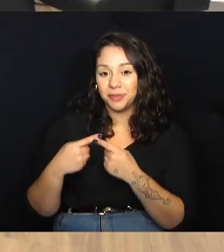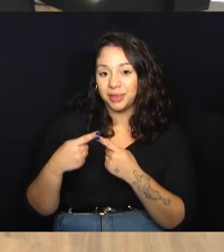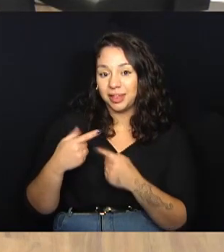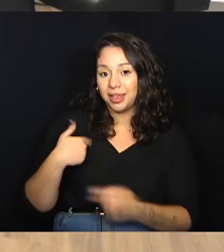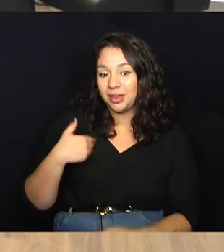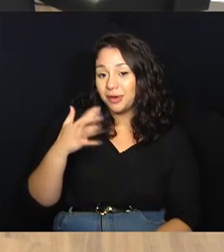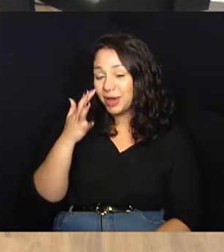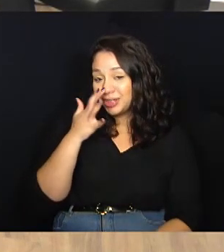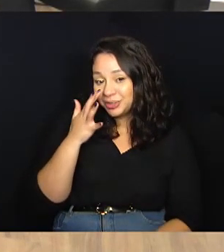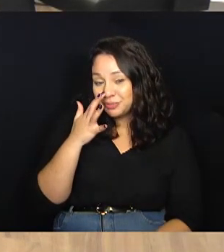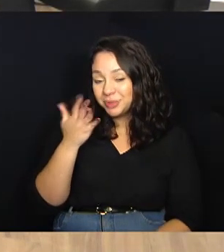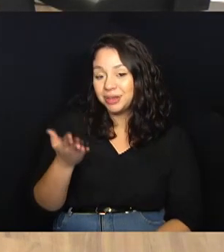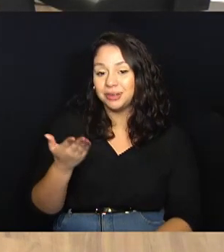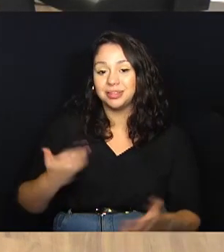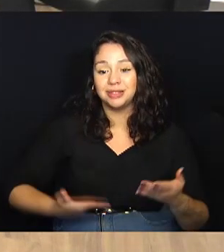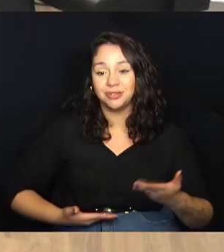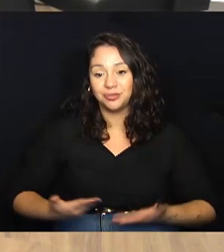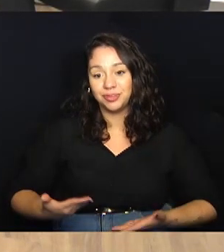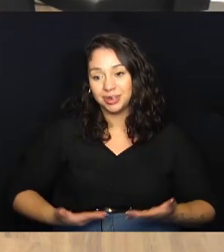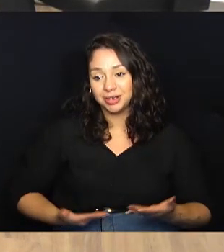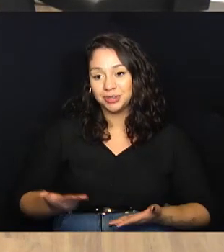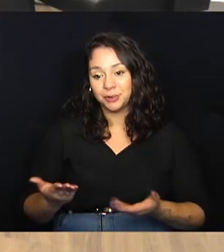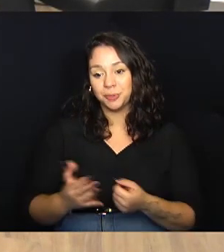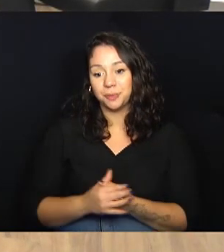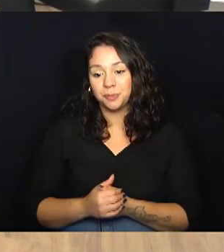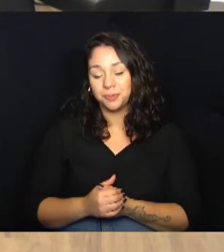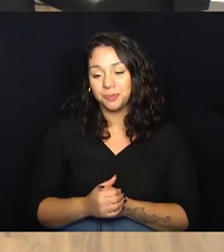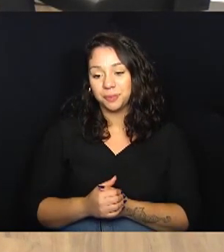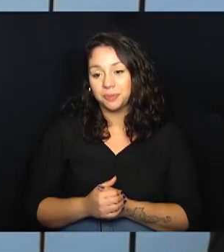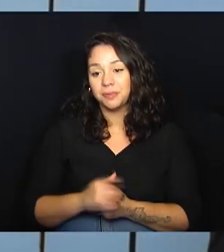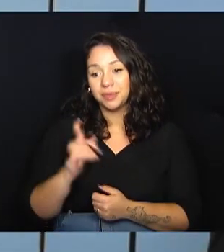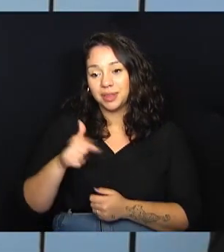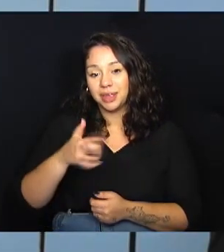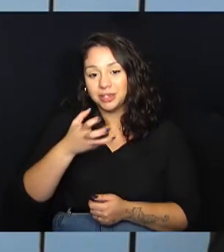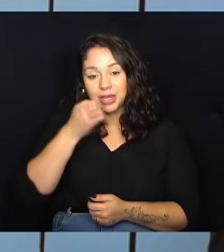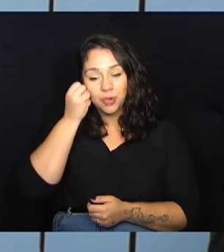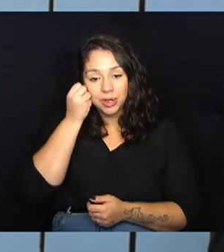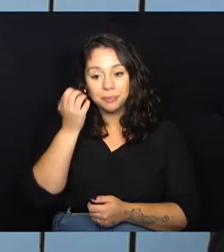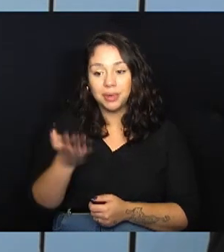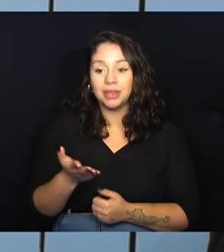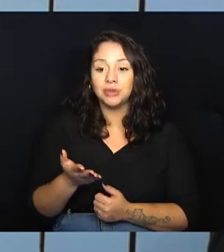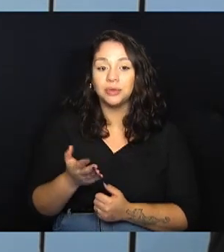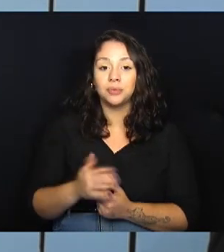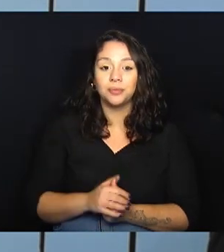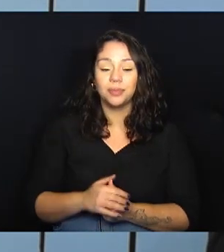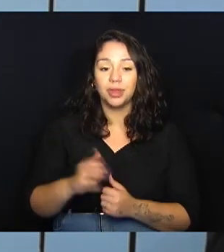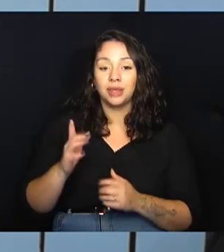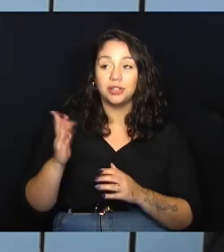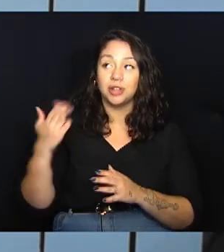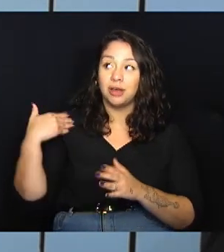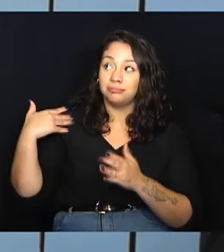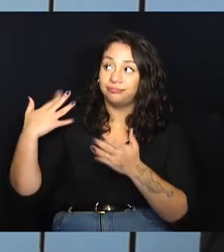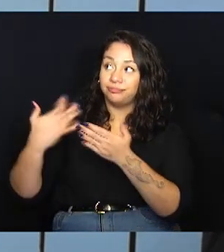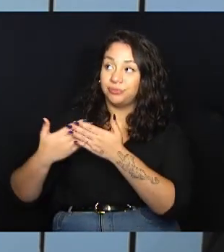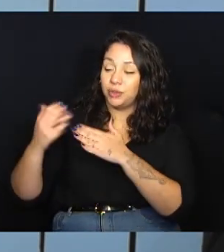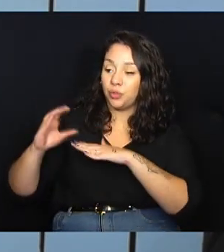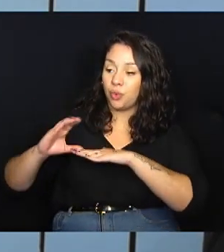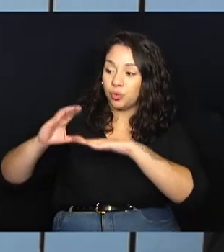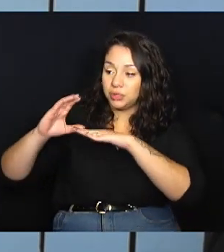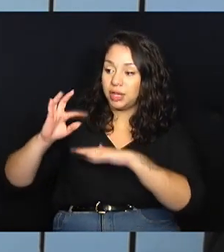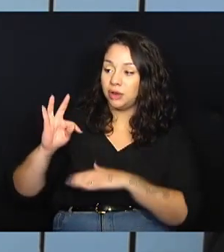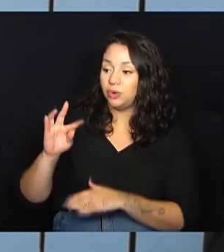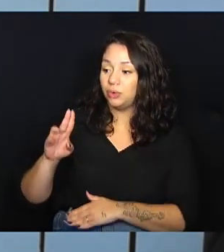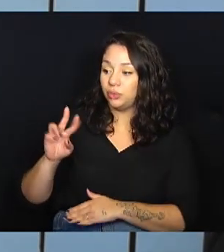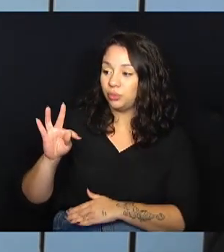esse serviço, né, por esse tipo de acolhimento. Desde o Conselho Tutelar eu sempre